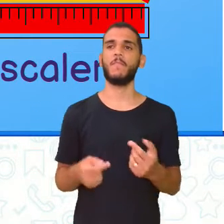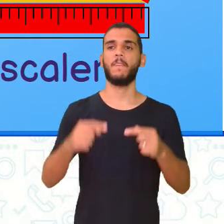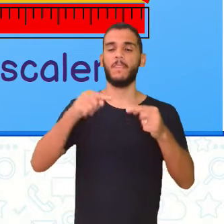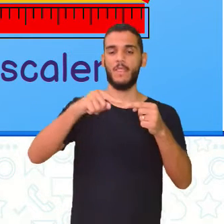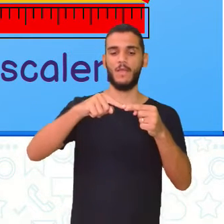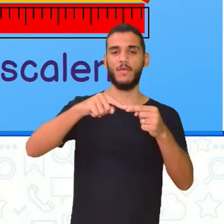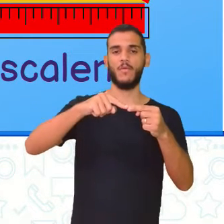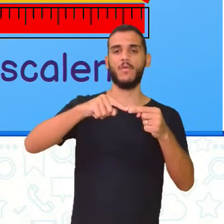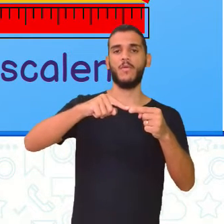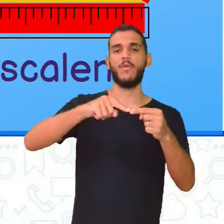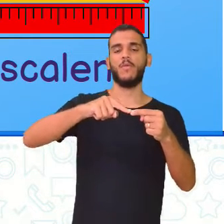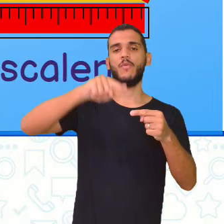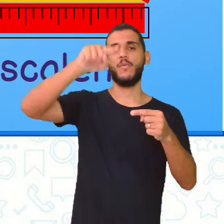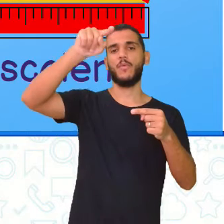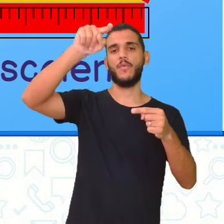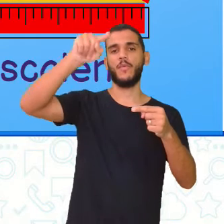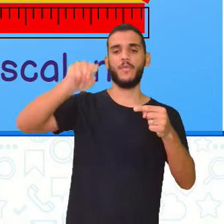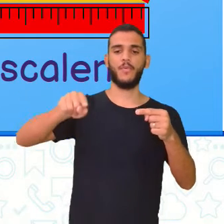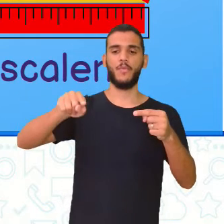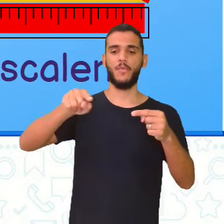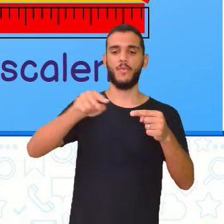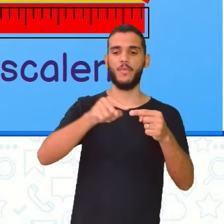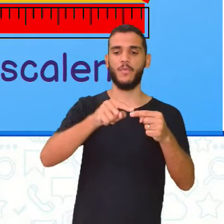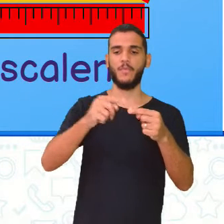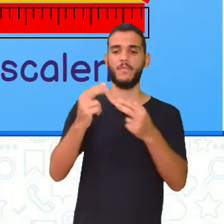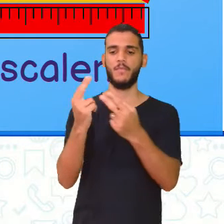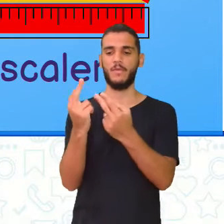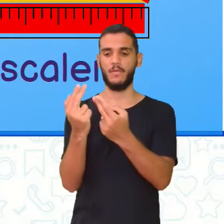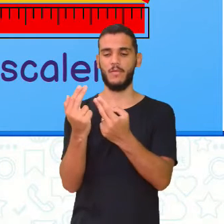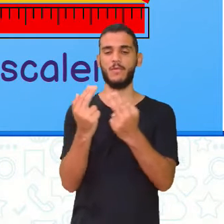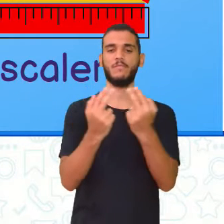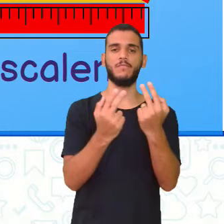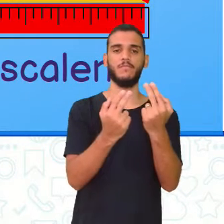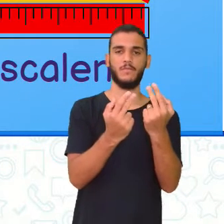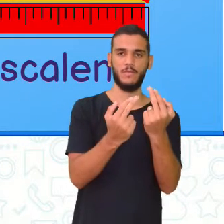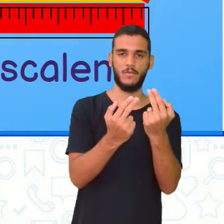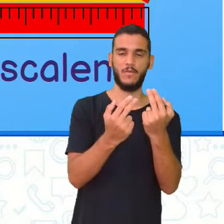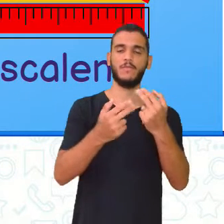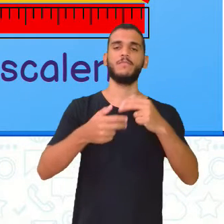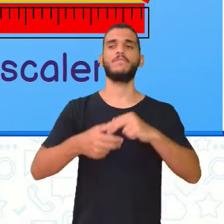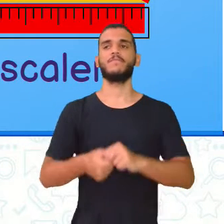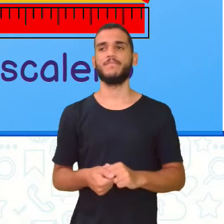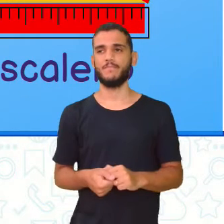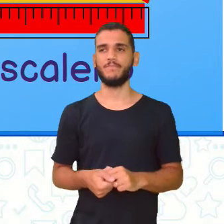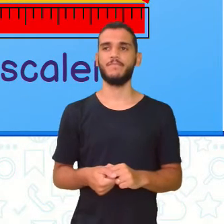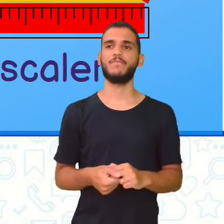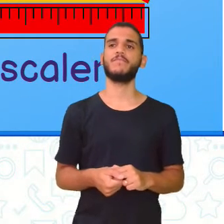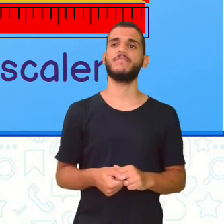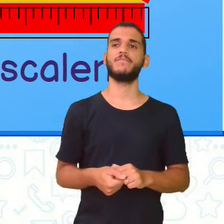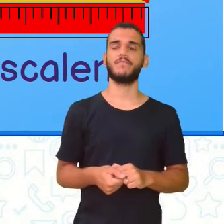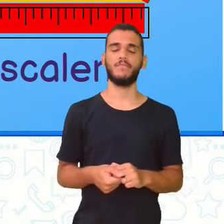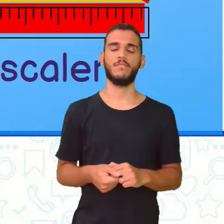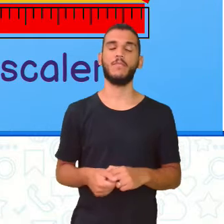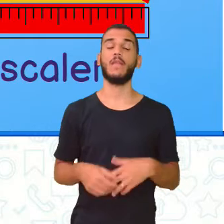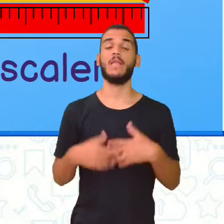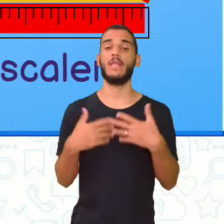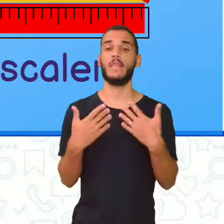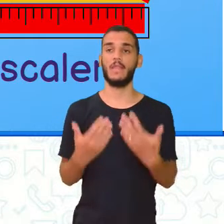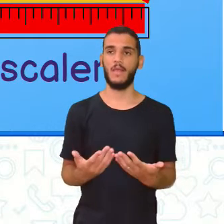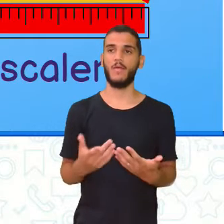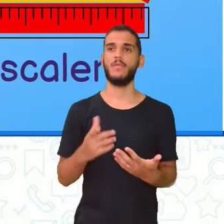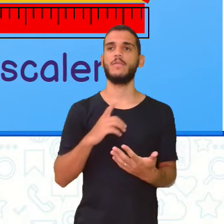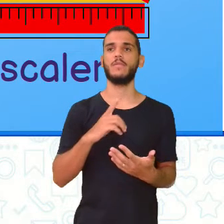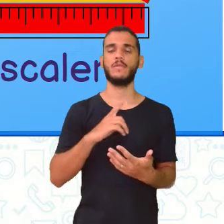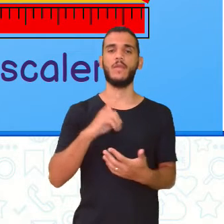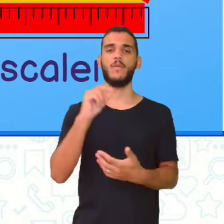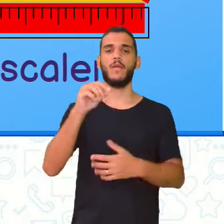equilátero é de igual, látero de lados, lados iguais. Veja que eu botei aí em torno do